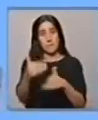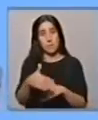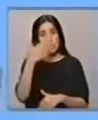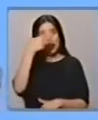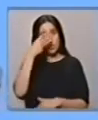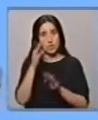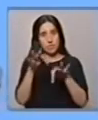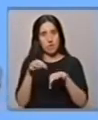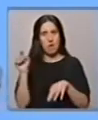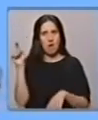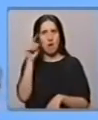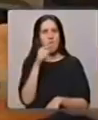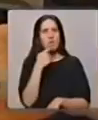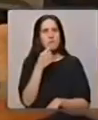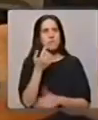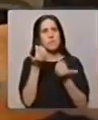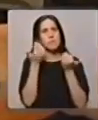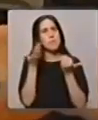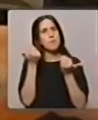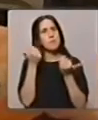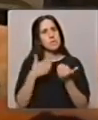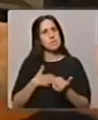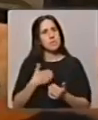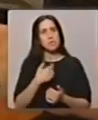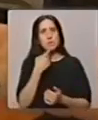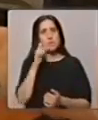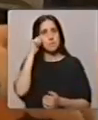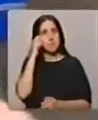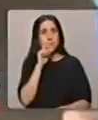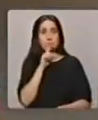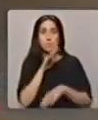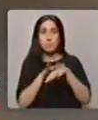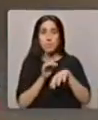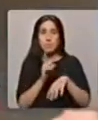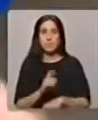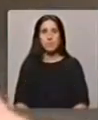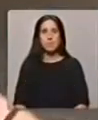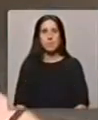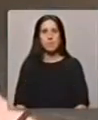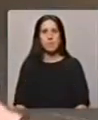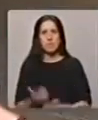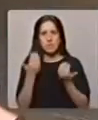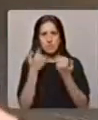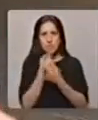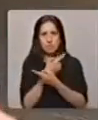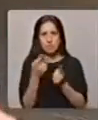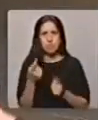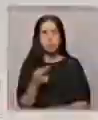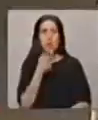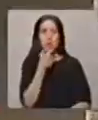se queixe de falta de informação e receie ser penalizado por isso. Foi a informação que lhe deram? Esse anexo é, tem que ser nas